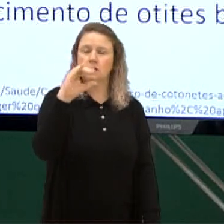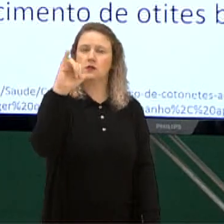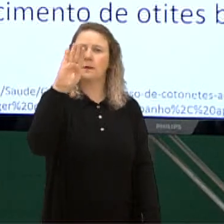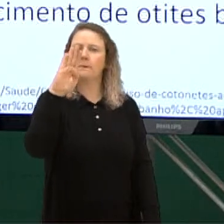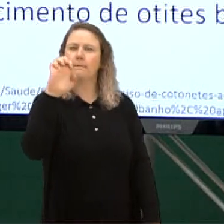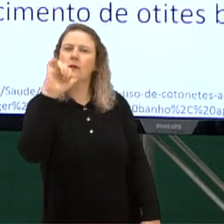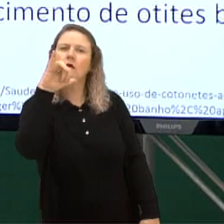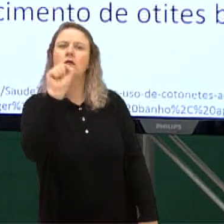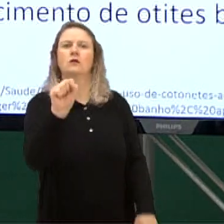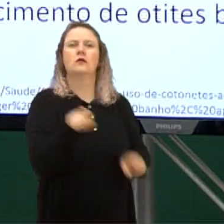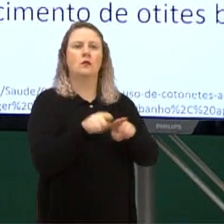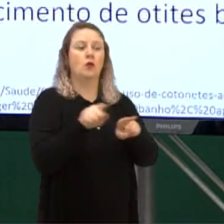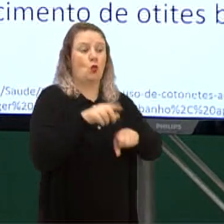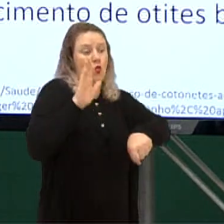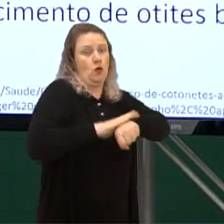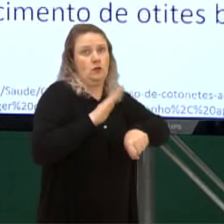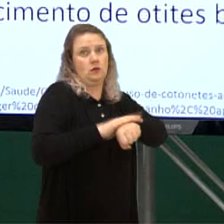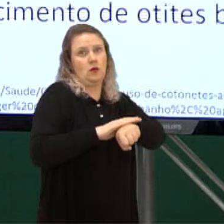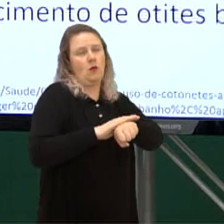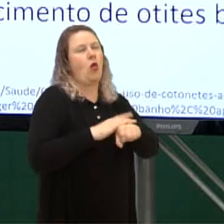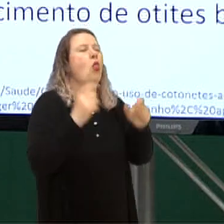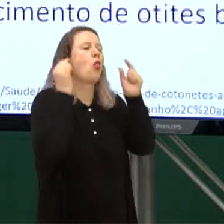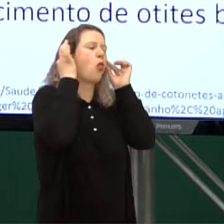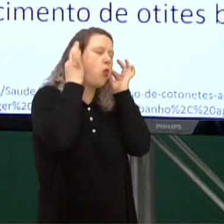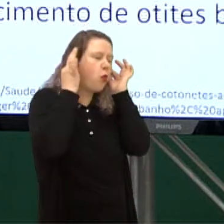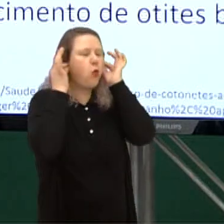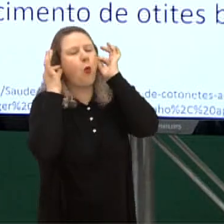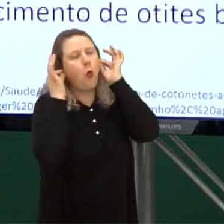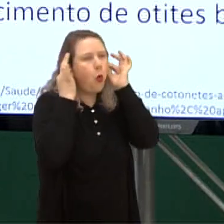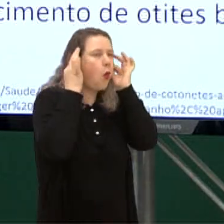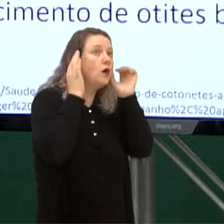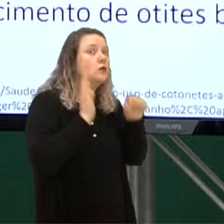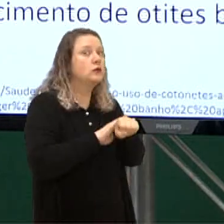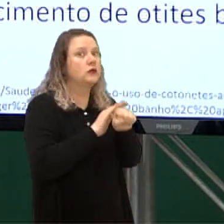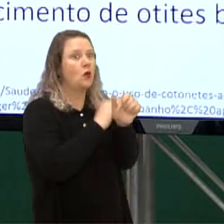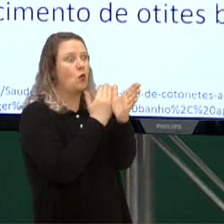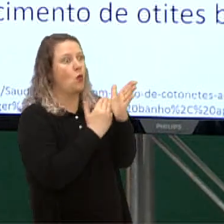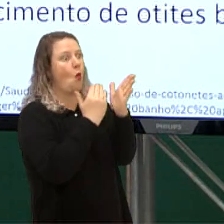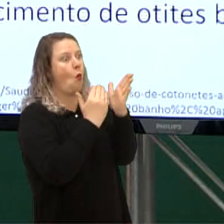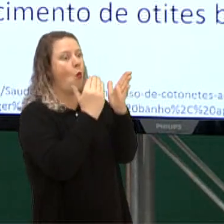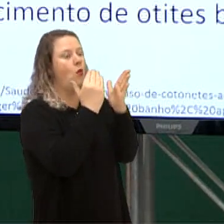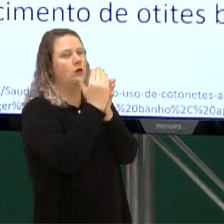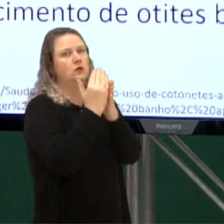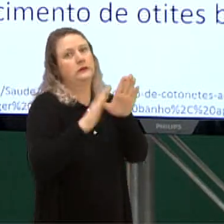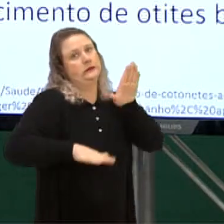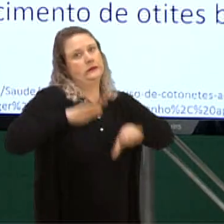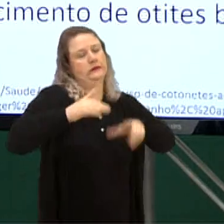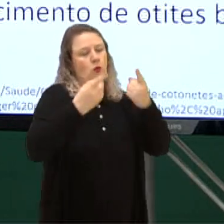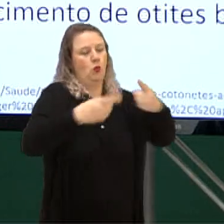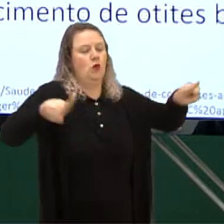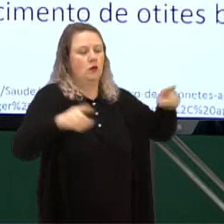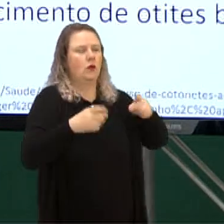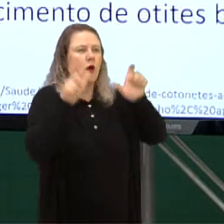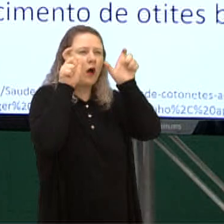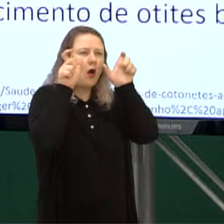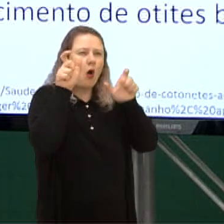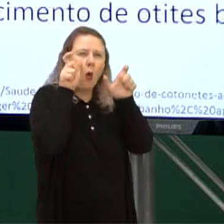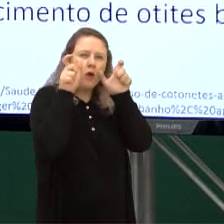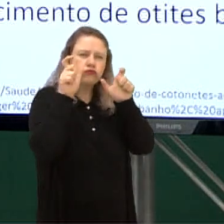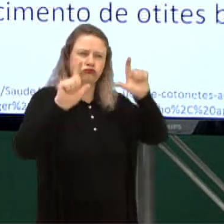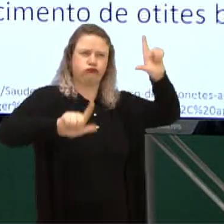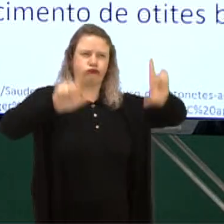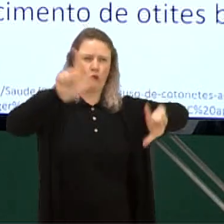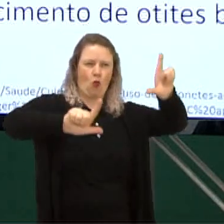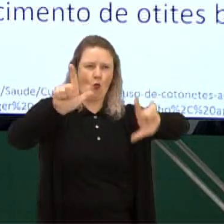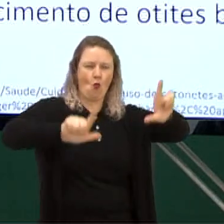o tempo de exposição. Então veja, conforme você está ouvindo uma música ou assistindo um programa, ficou um